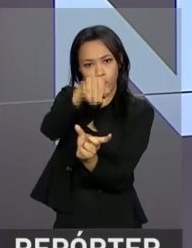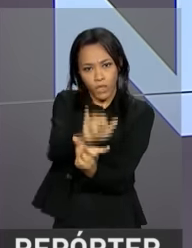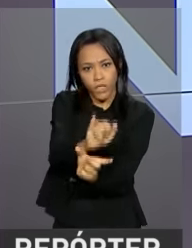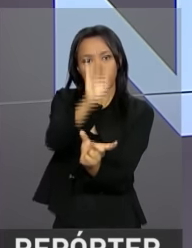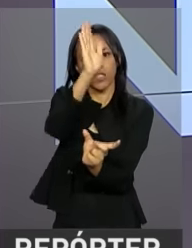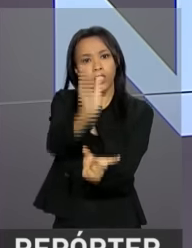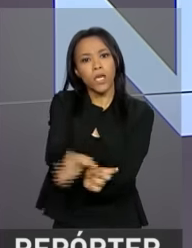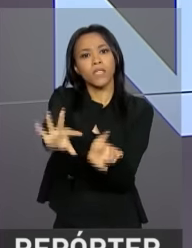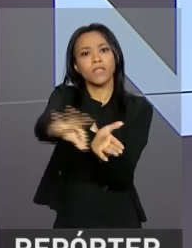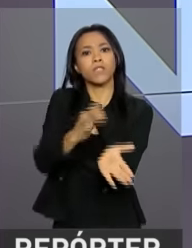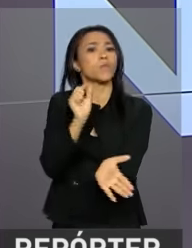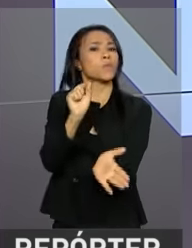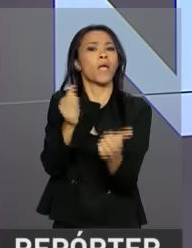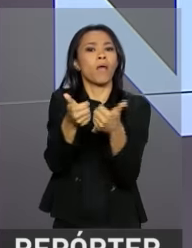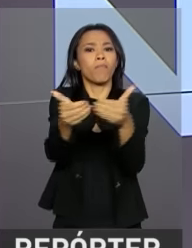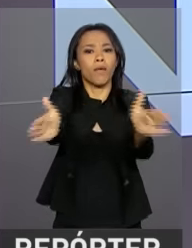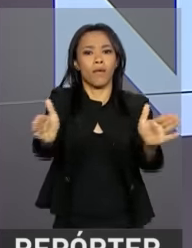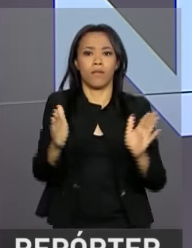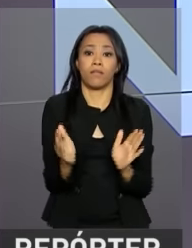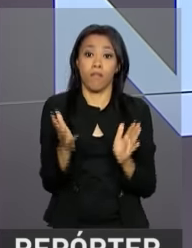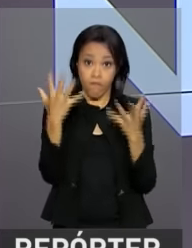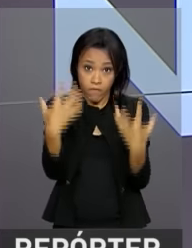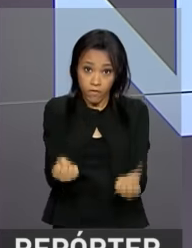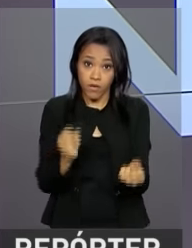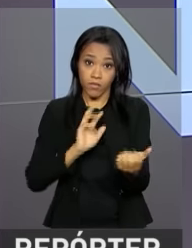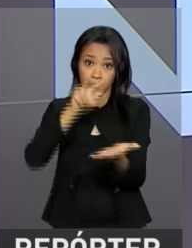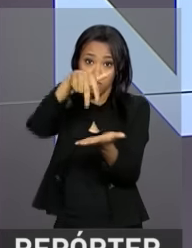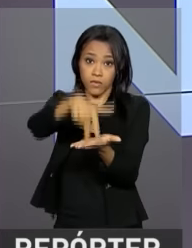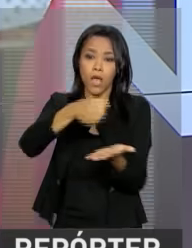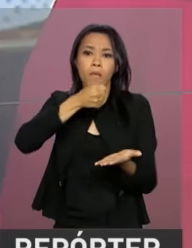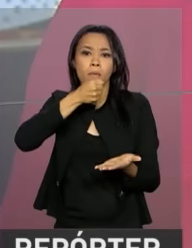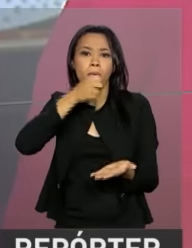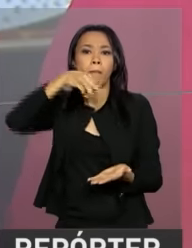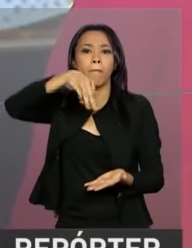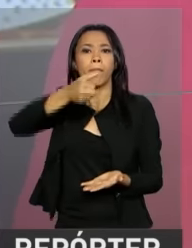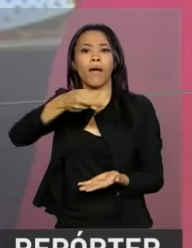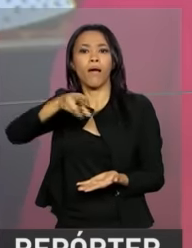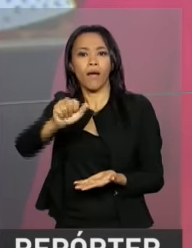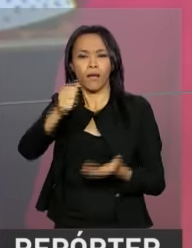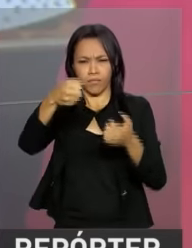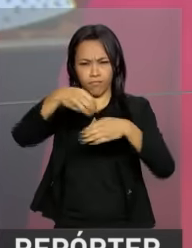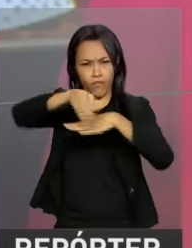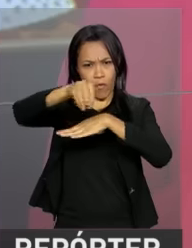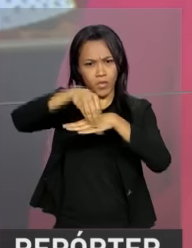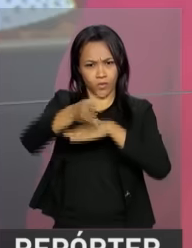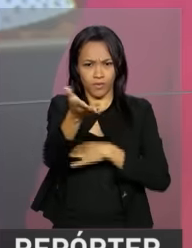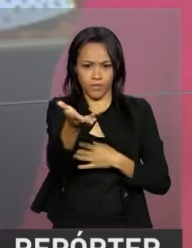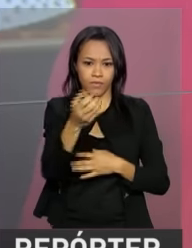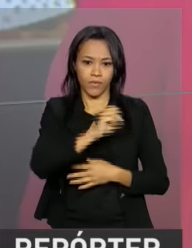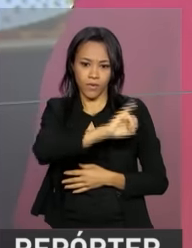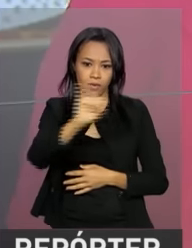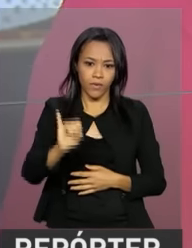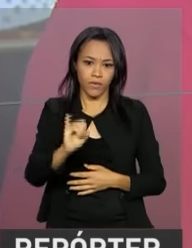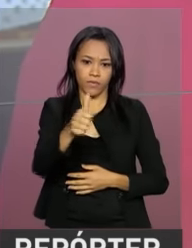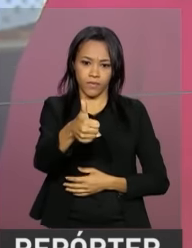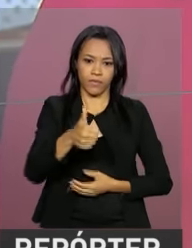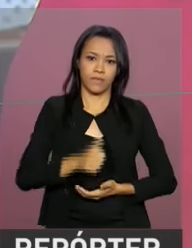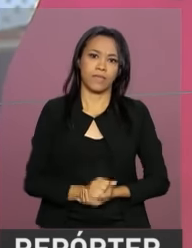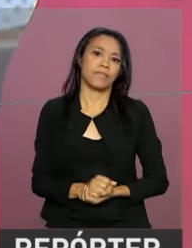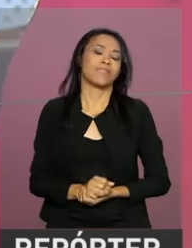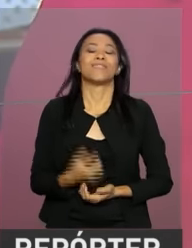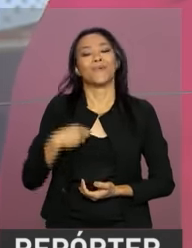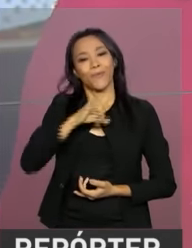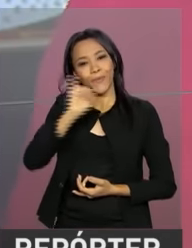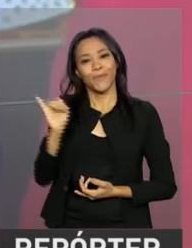inscrições abertas Vamos então conversar com o repórter Mara kenup que tem mais informações pra gente Oi Mara Oi